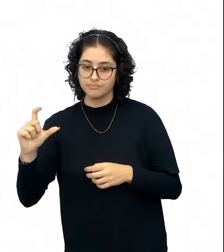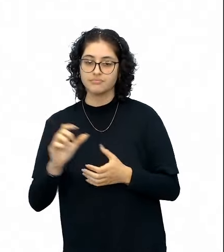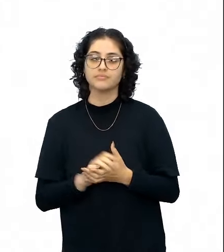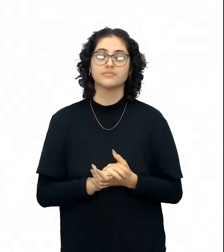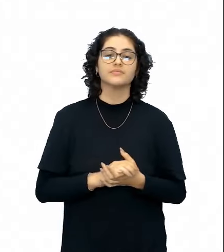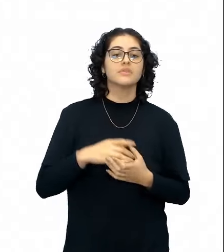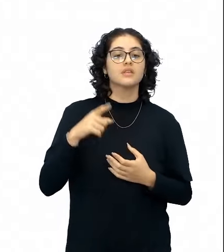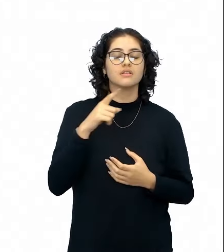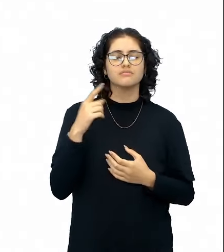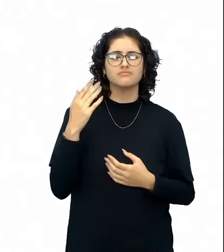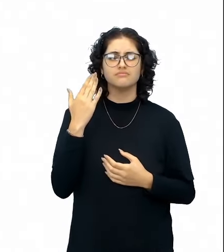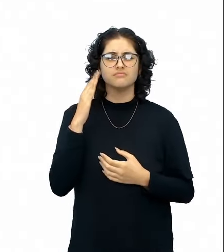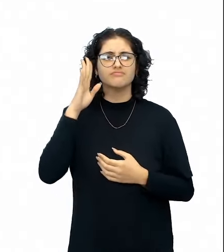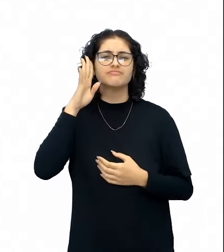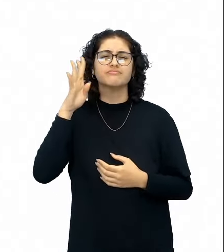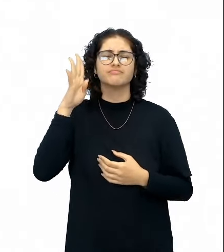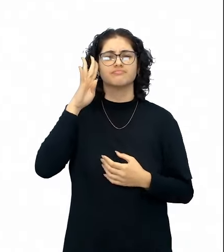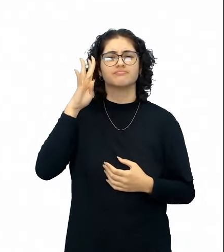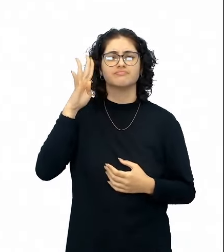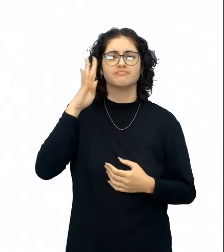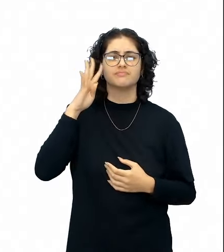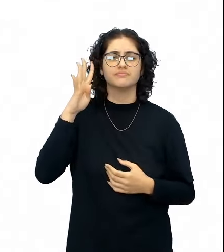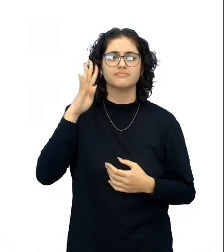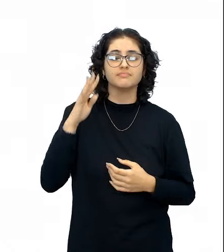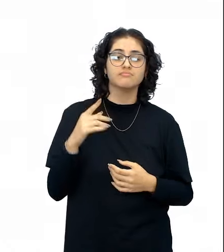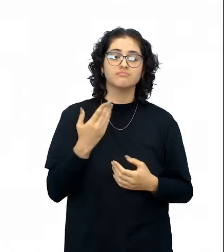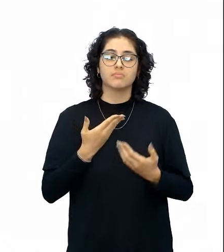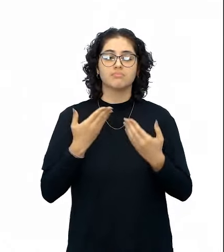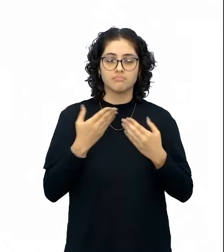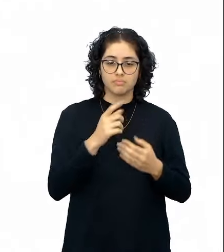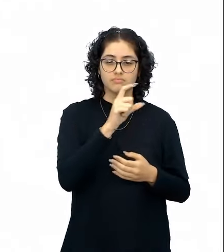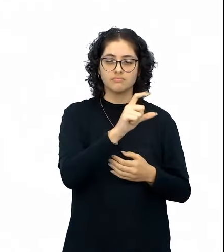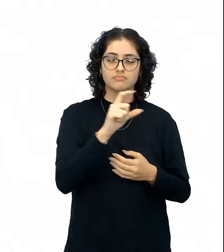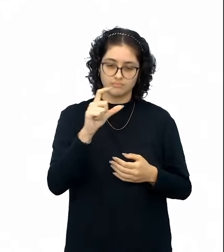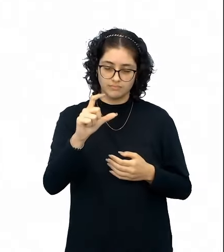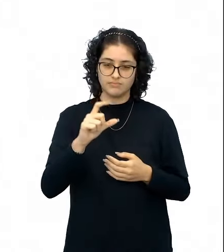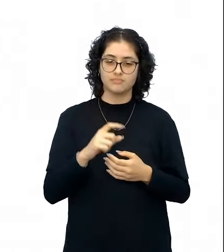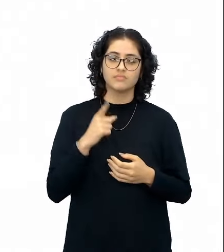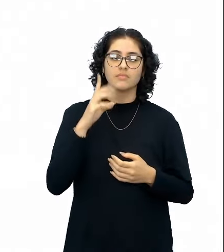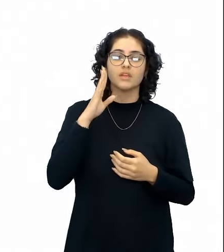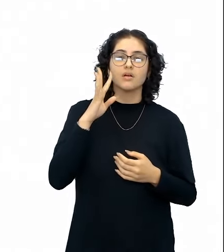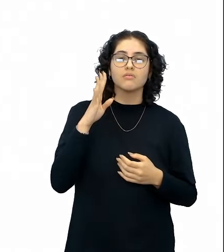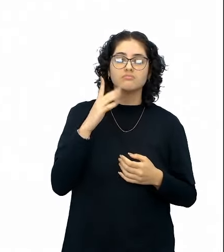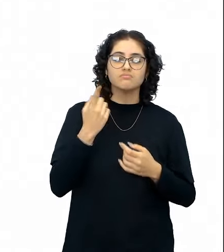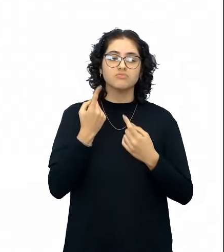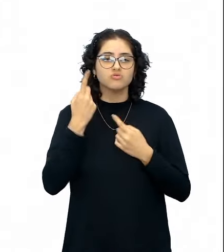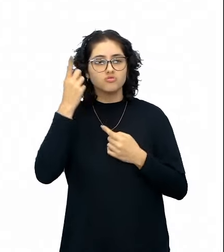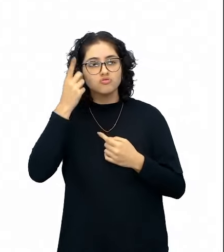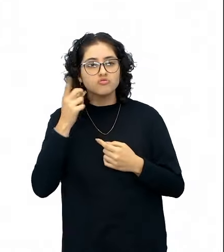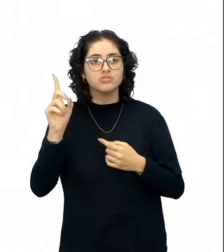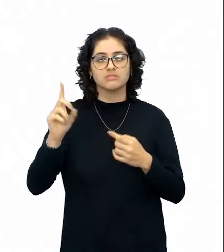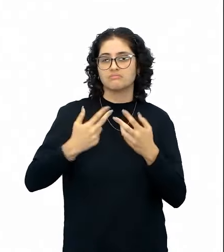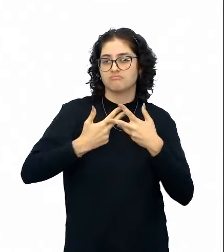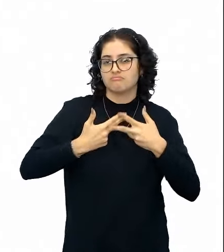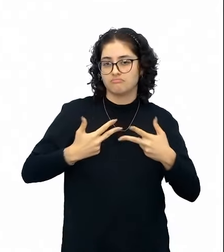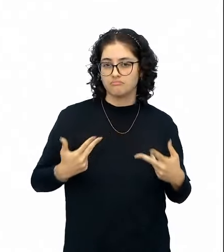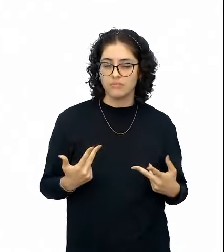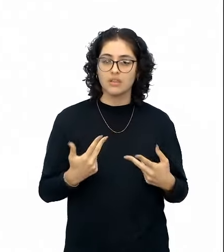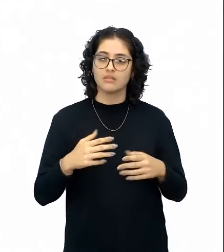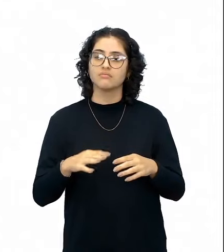ou trios, reflexões acerca da tirinha em estudo, a partir de questionamentos que orientem para análise, não somente